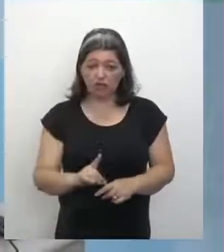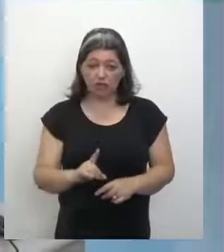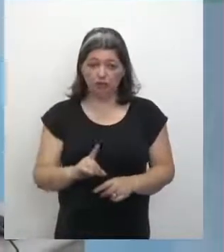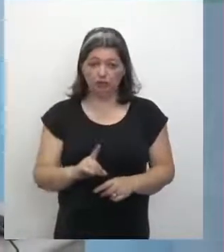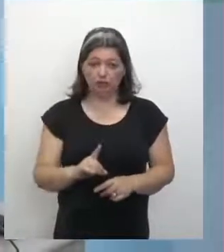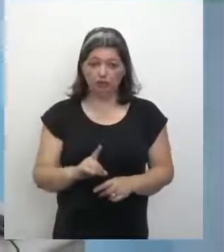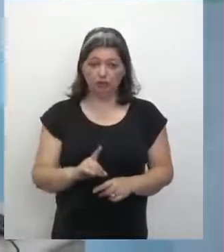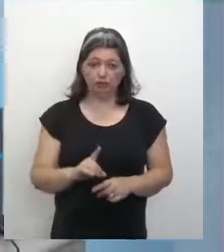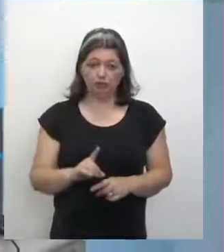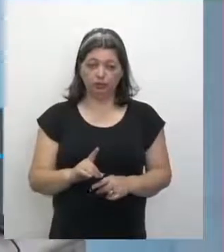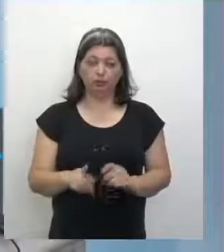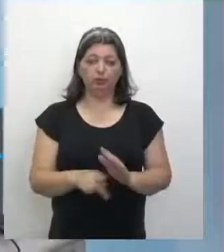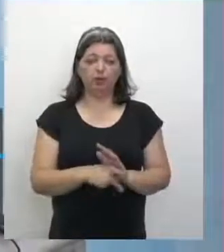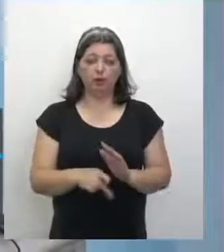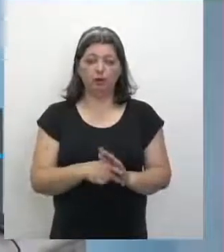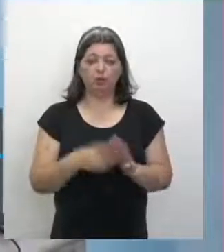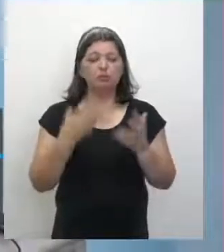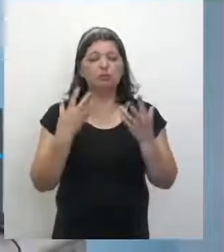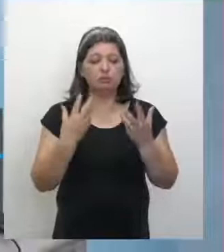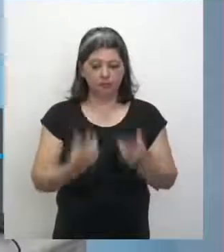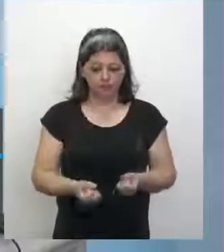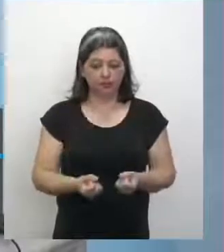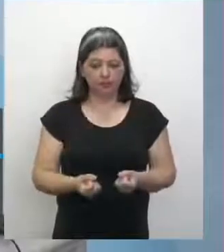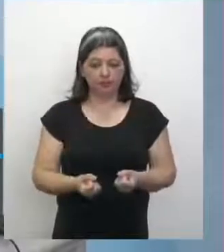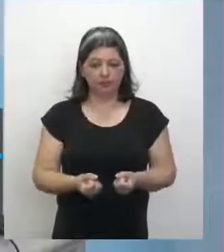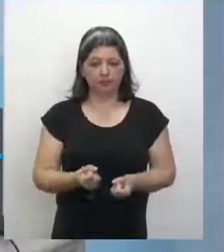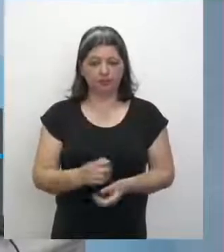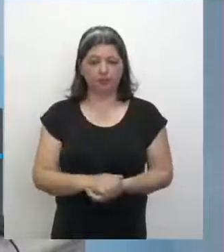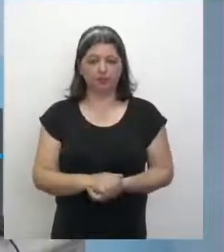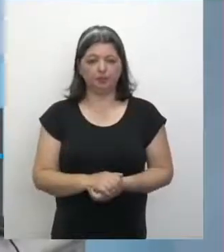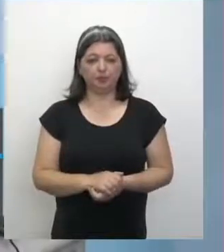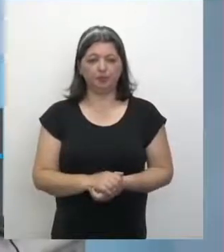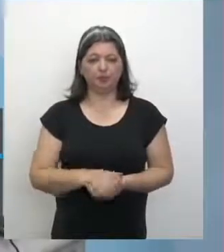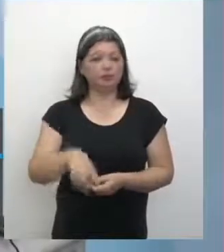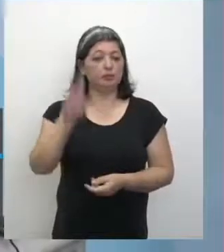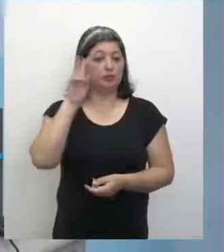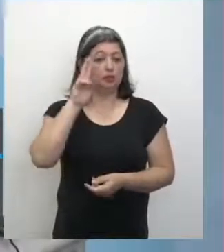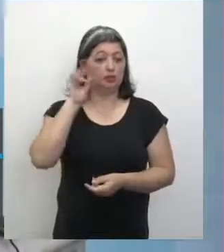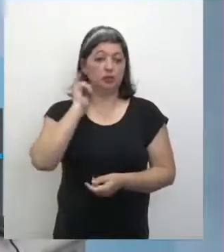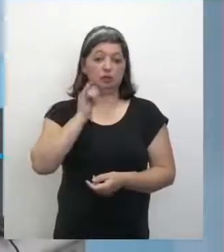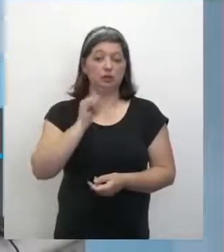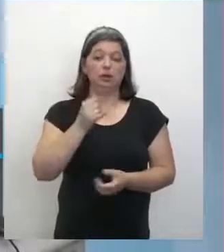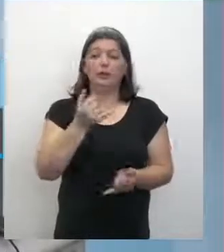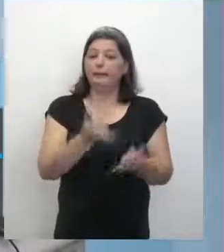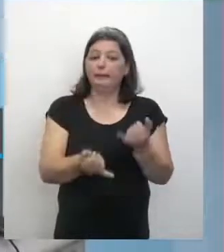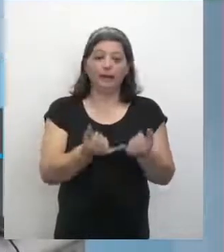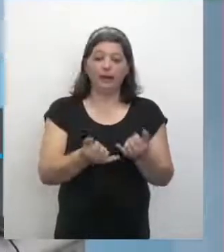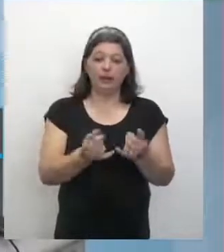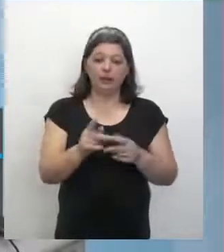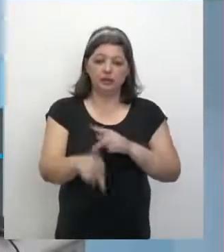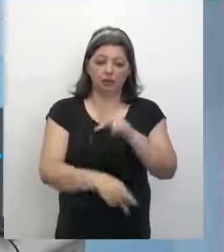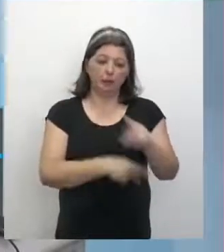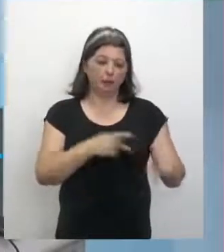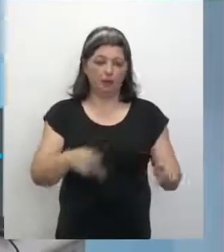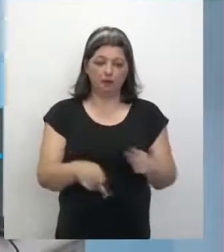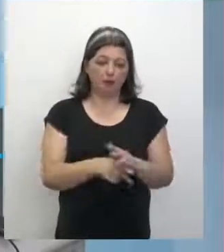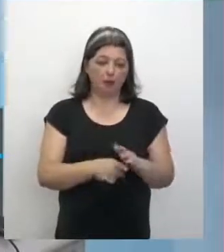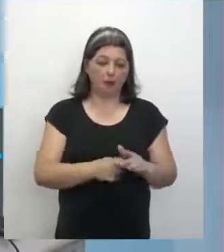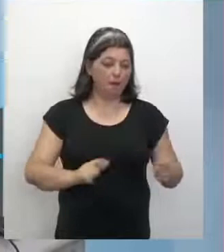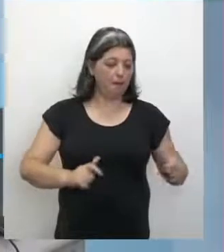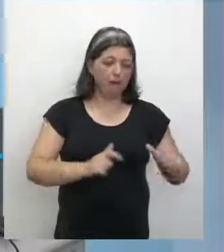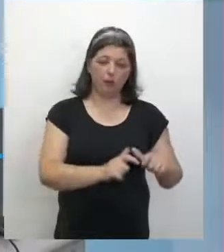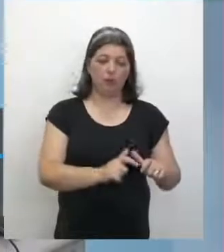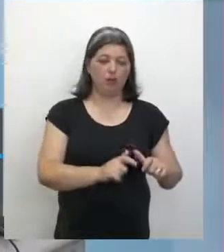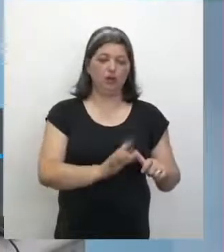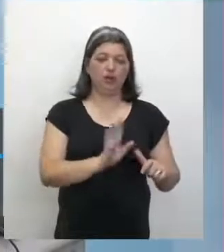Não ter a posse da narrativa. Então, historiograficamente, é como se os ciganos não existissem, e isso é um problema, né?